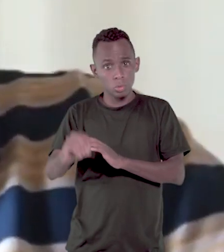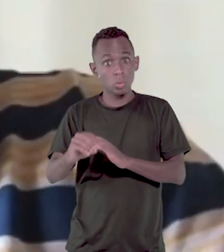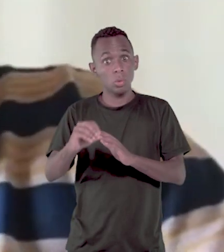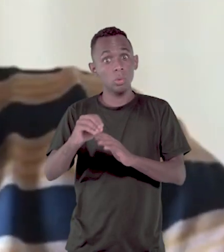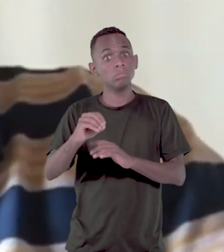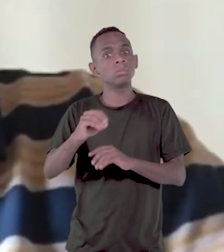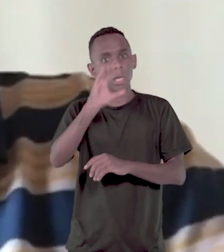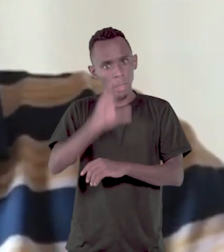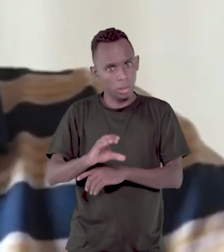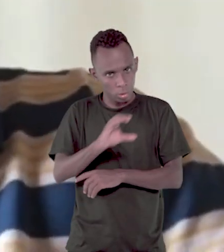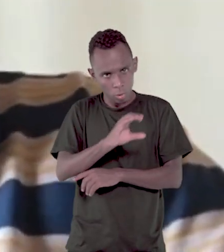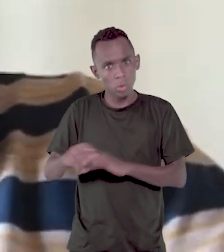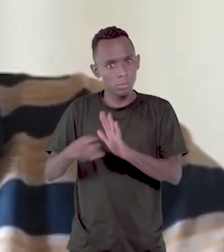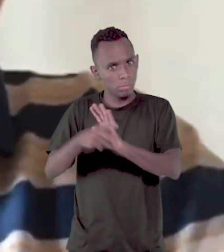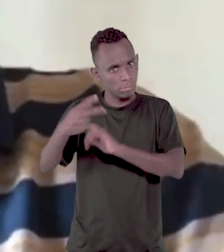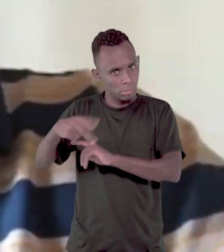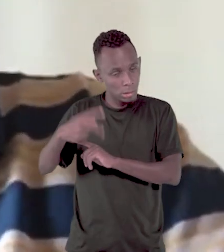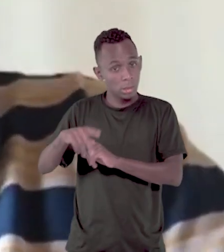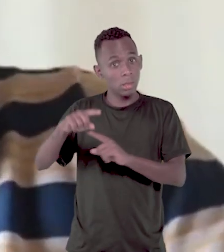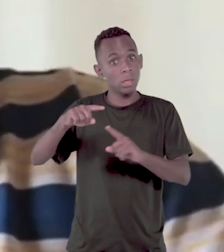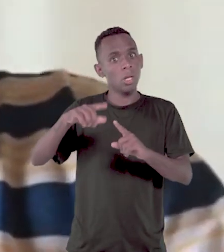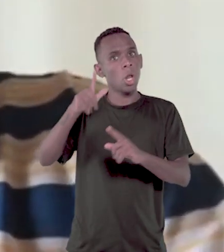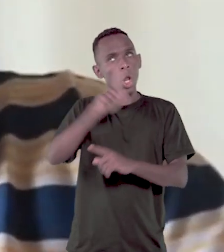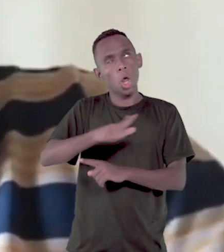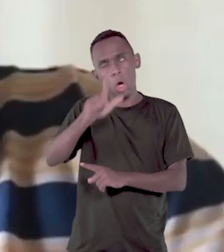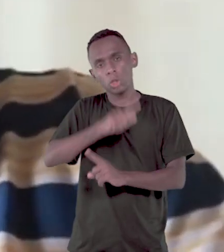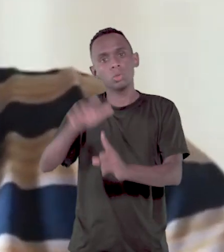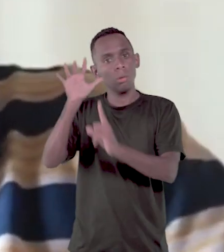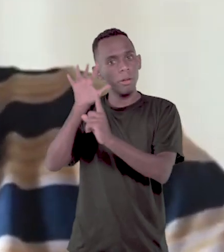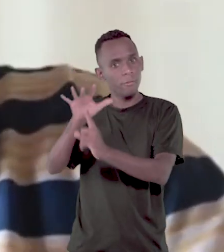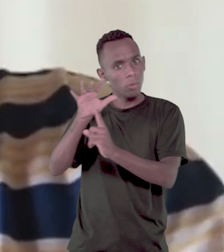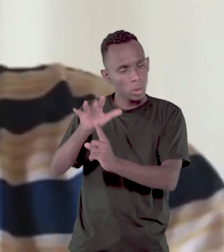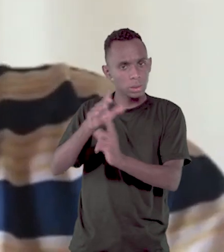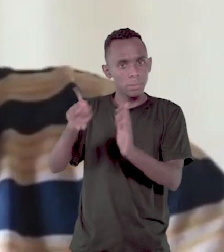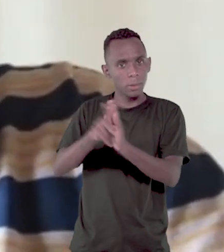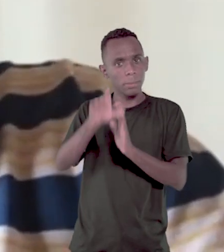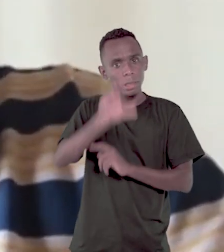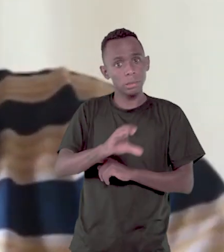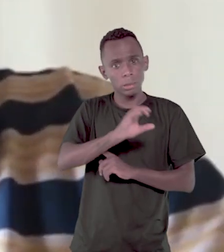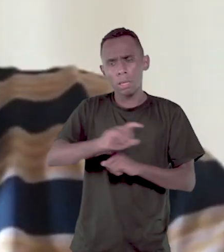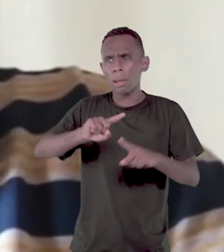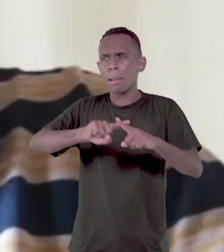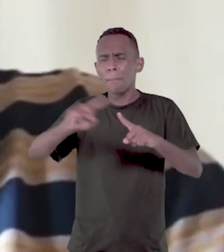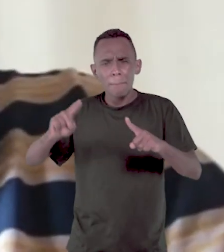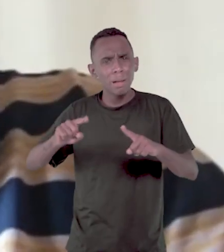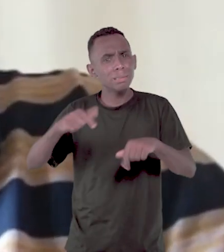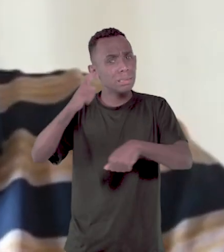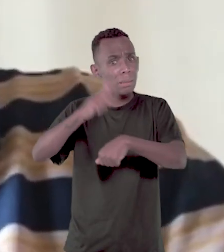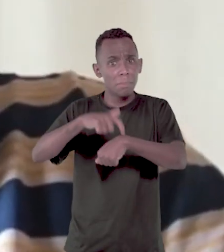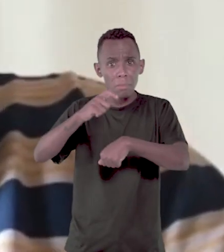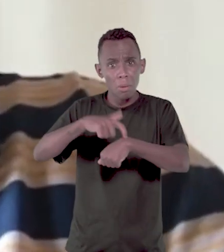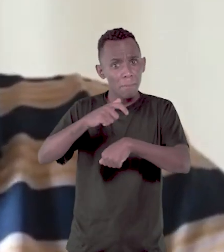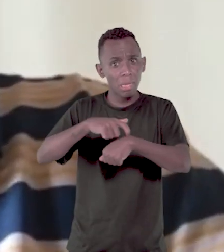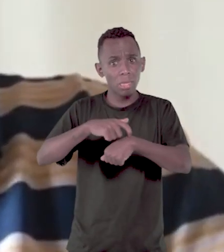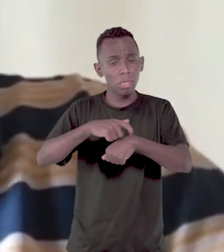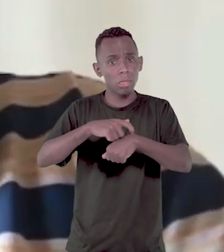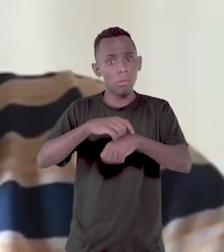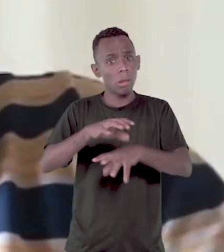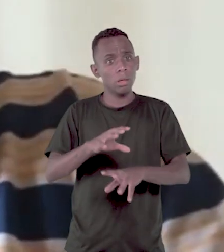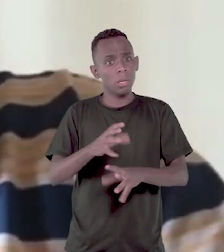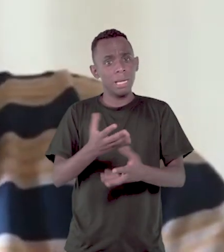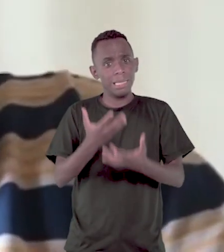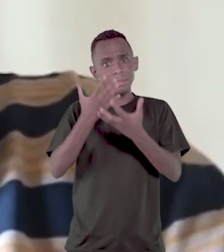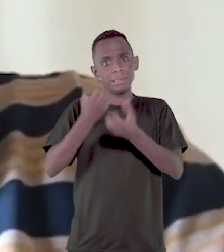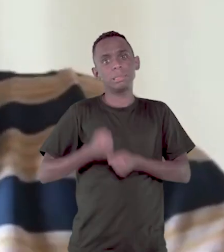era uma obra de um sujeito católico, claramente a influência católica na obra dele é clara, mas em momento algum ele deixa